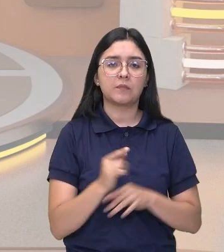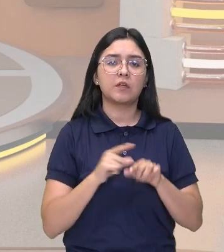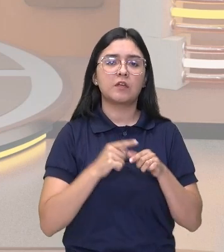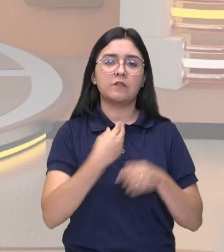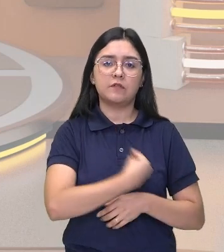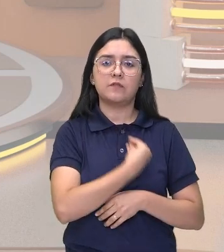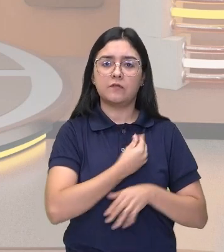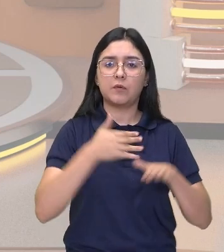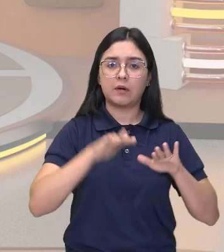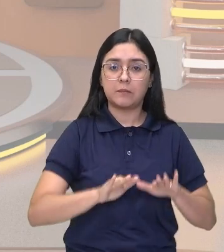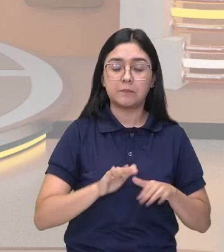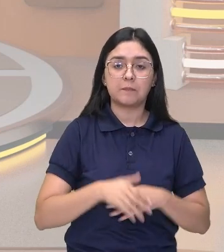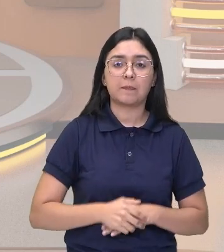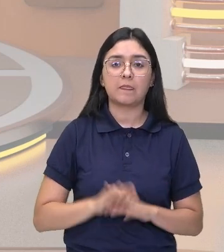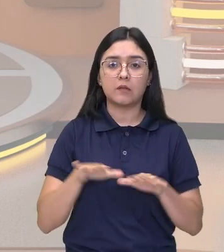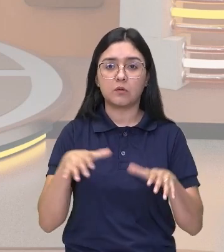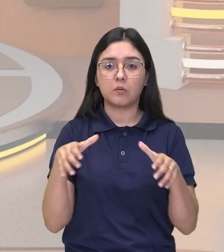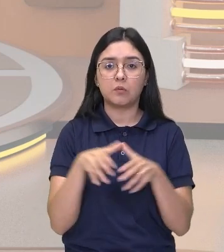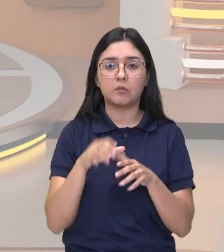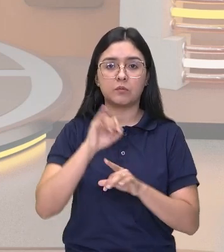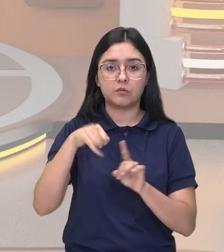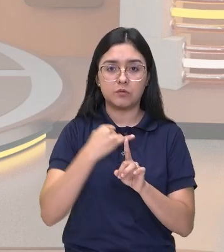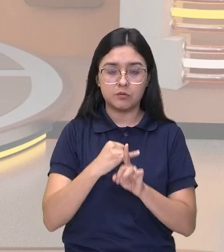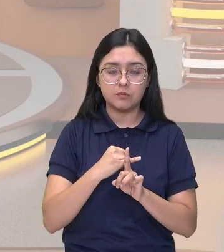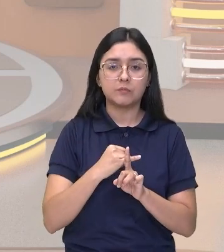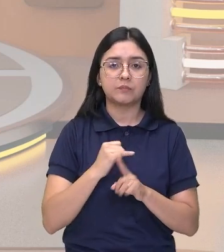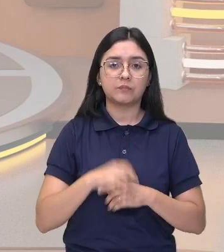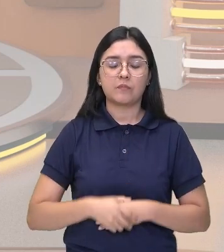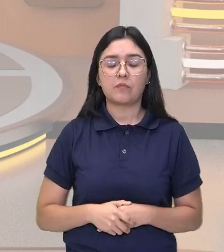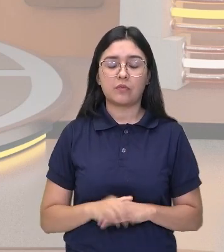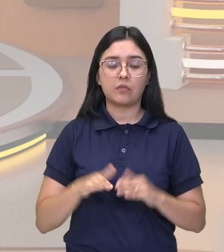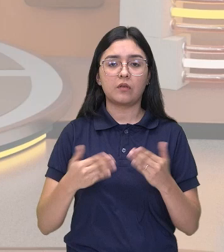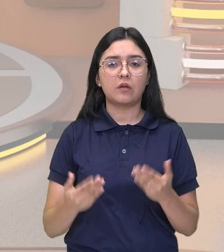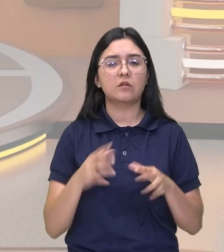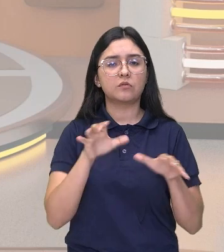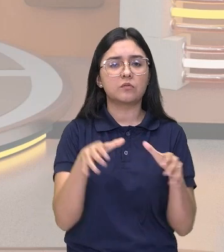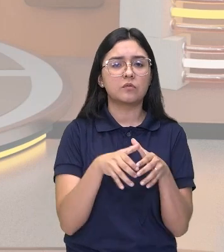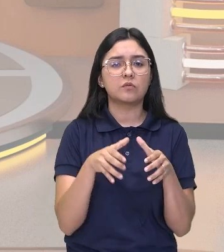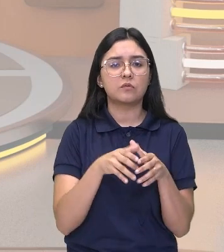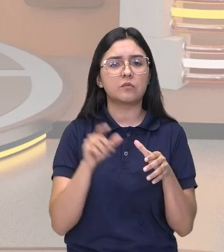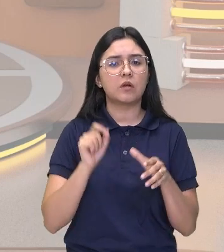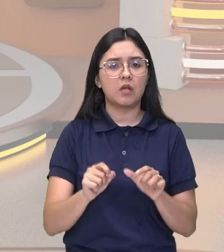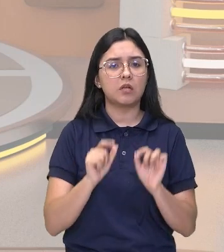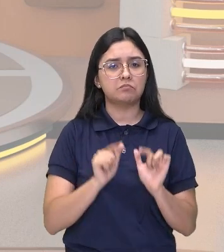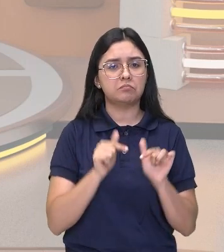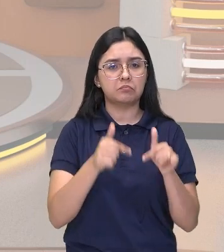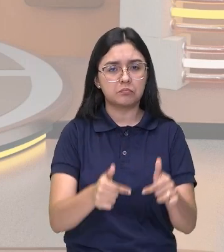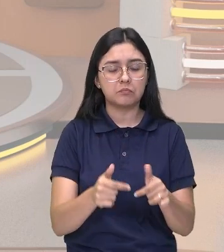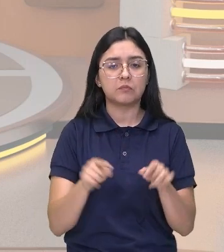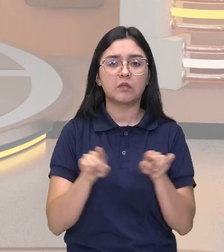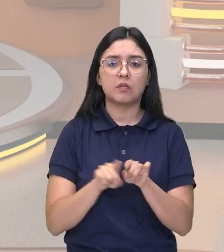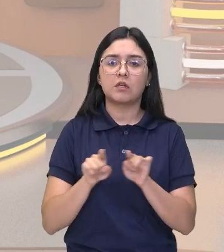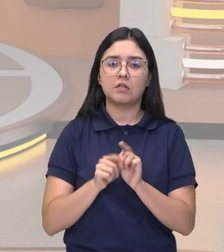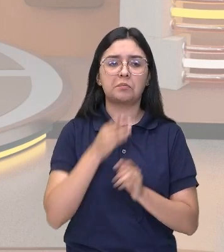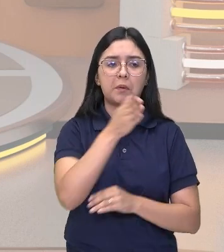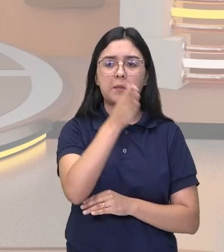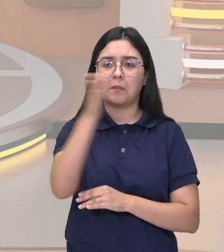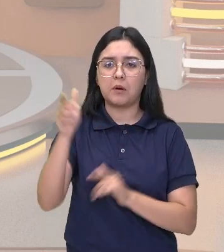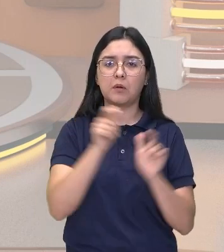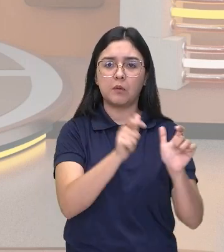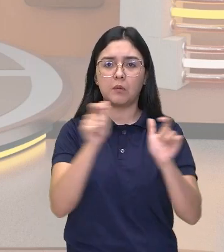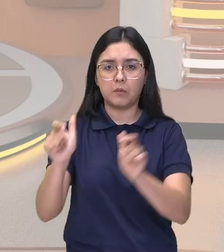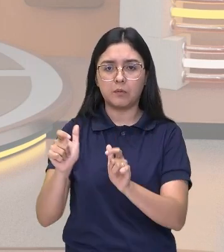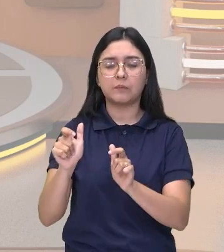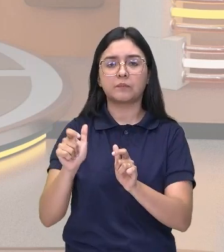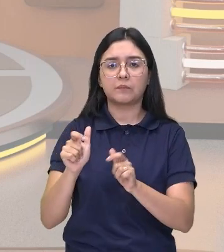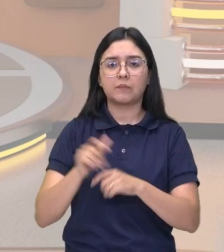Gente, a Companhia de Jesus, ou os jesuítas, eles eram bastante ativos em outros lugares além da